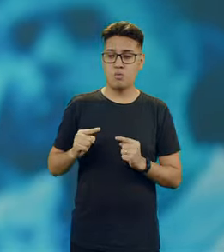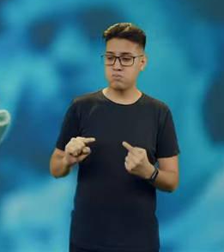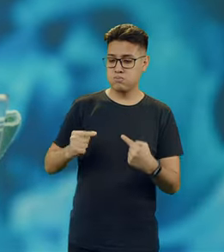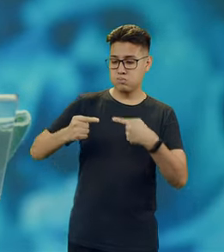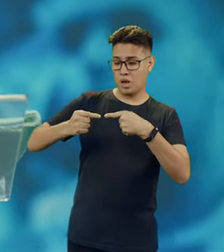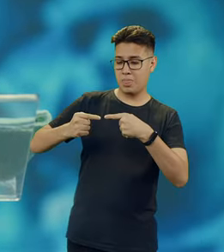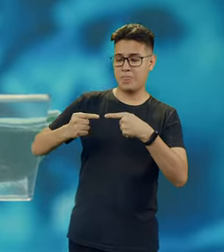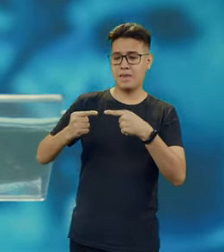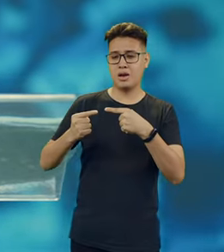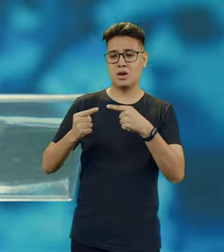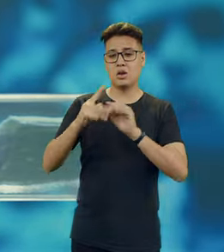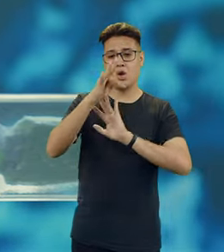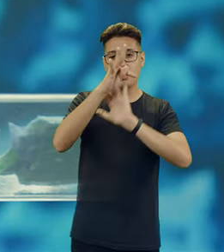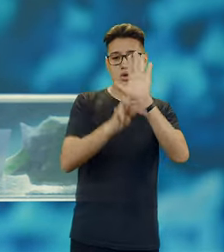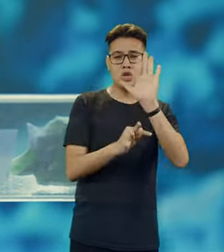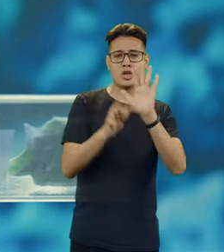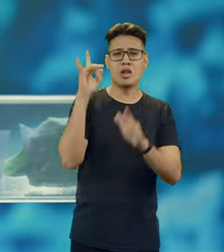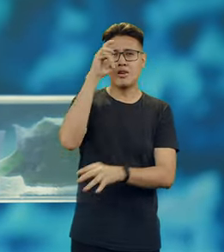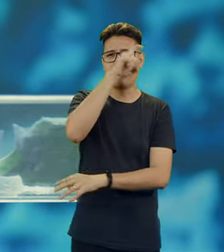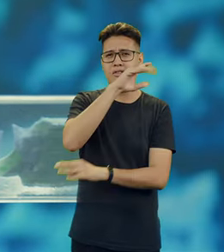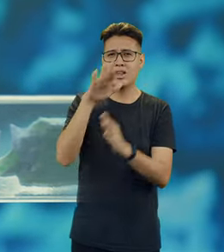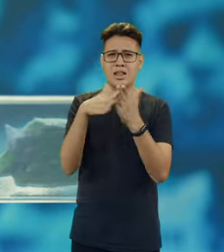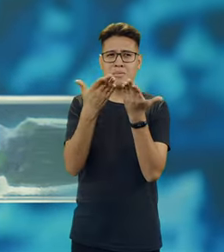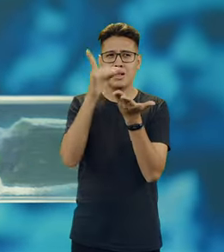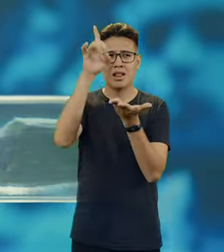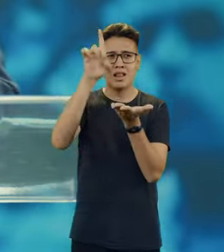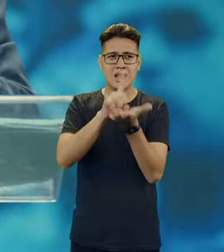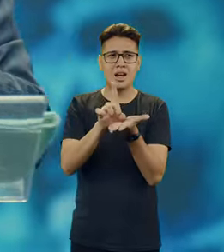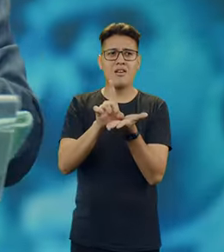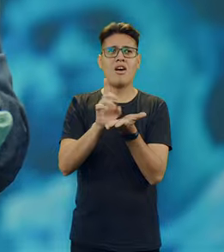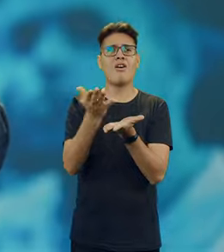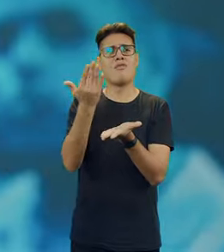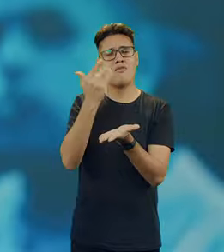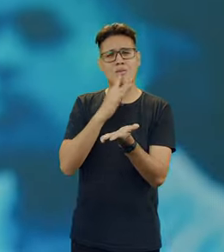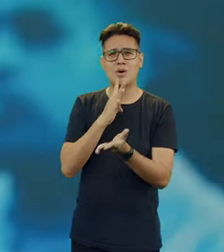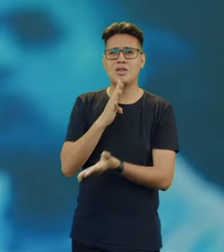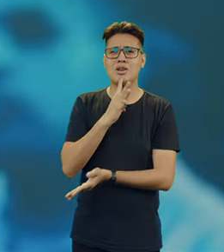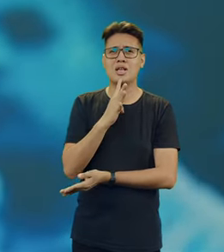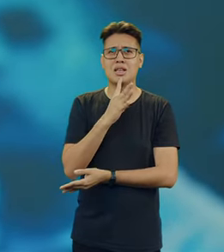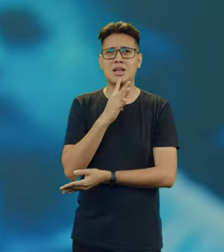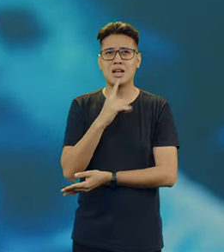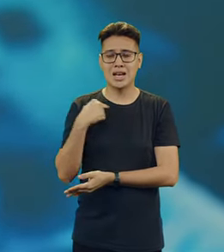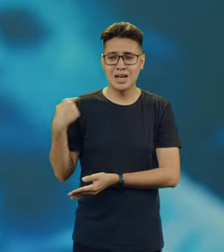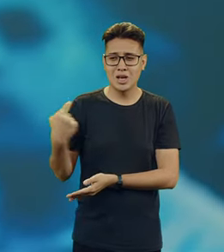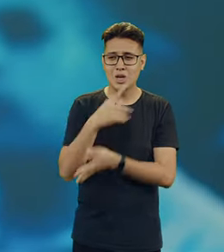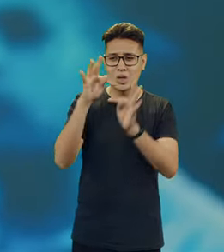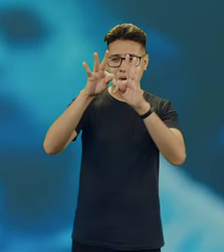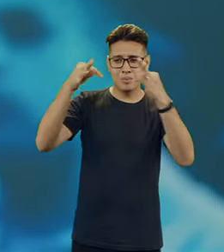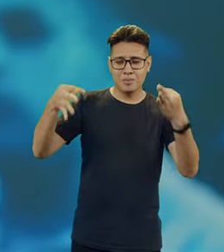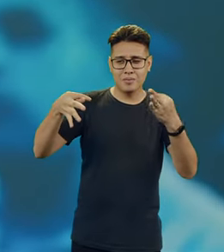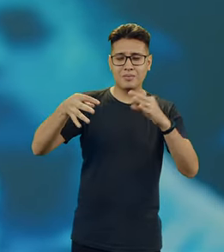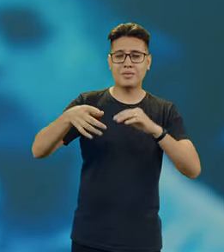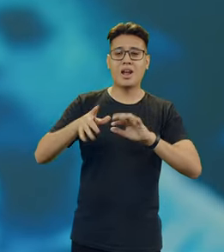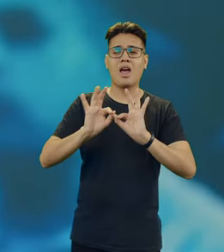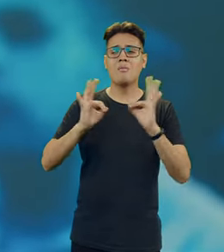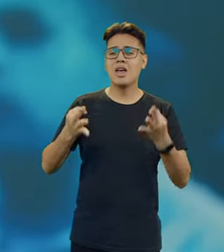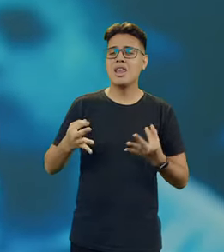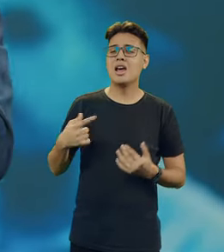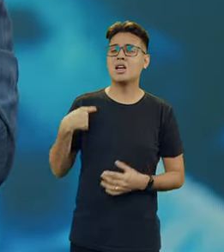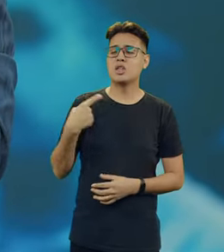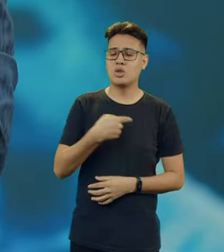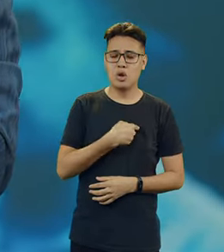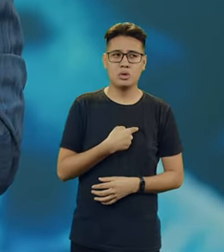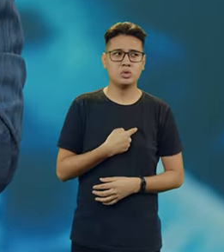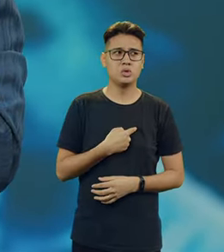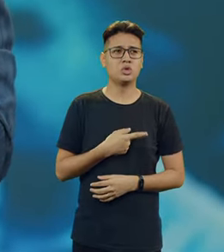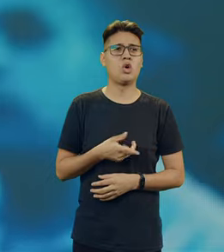textos difíceis da Bíblia Sagrada, vamos reconhecer a nossa pequenez, a nossa